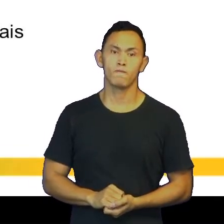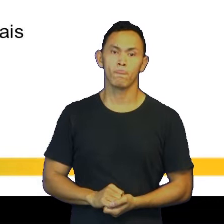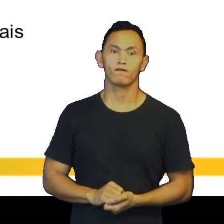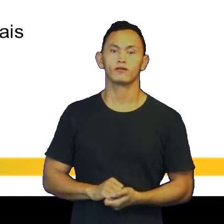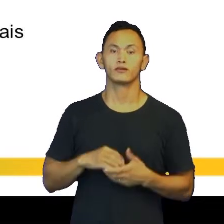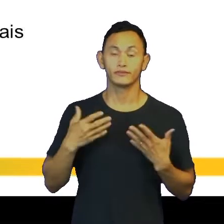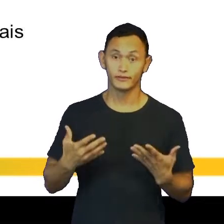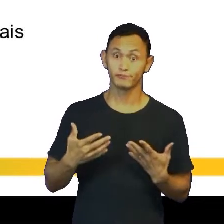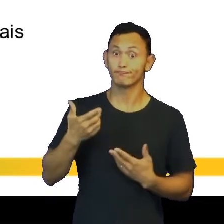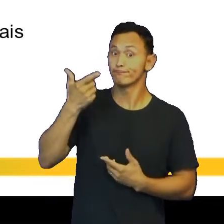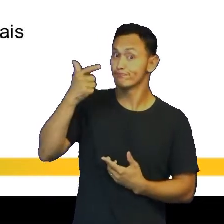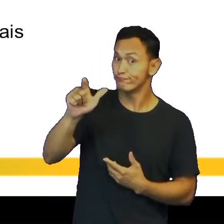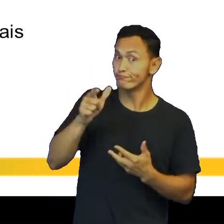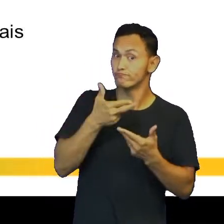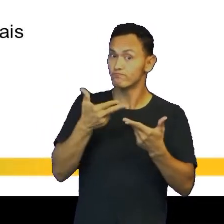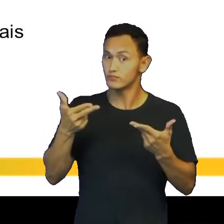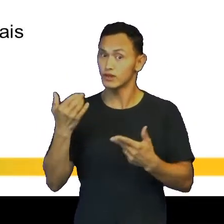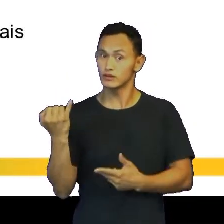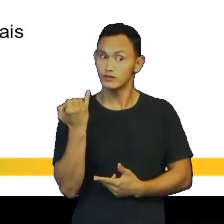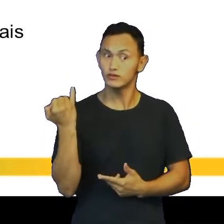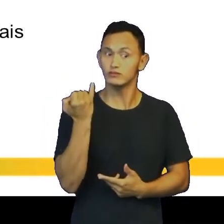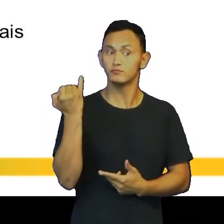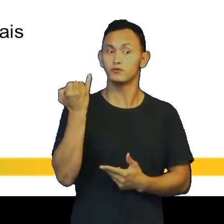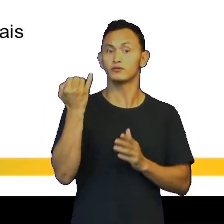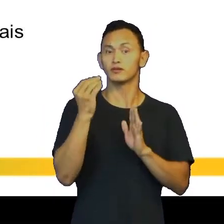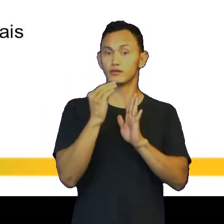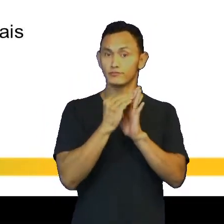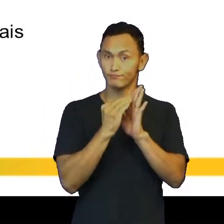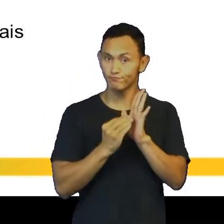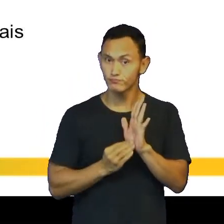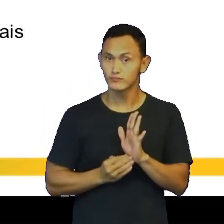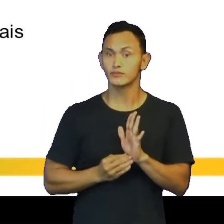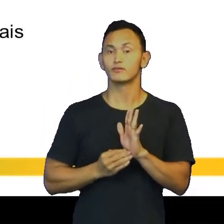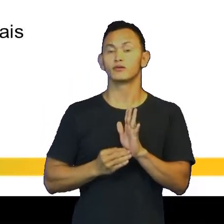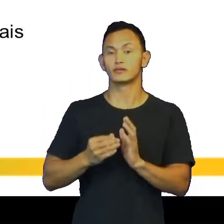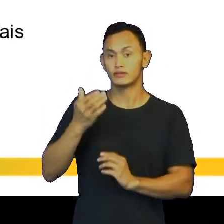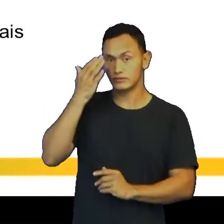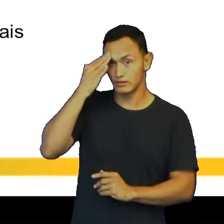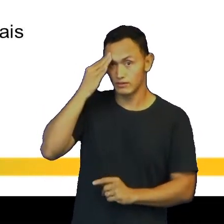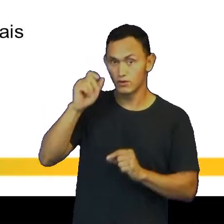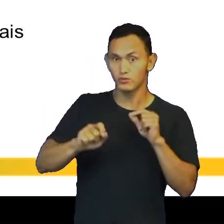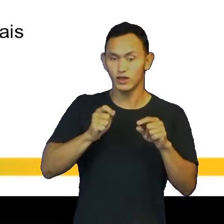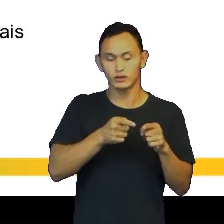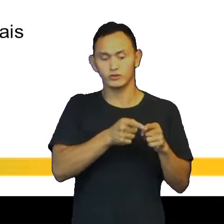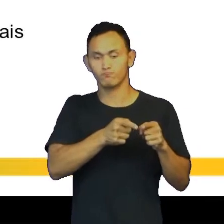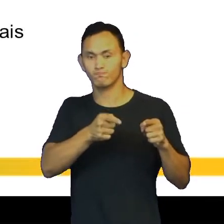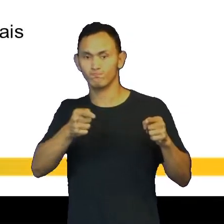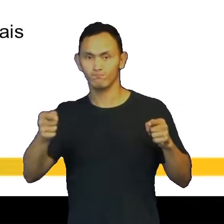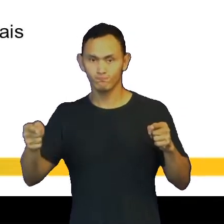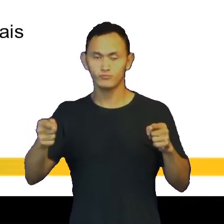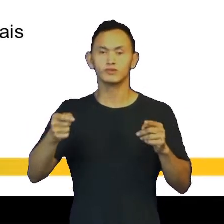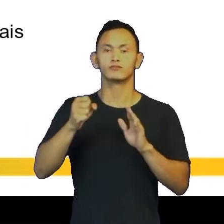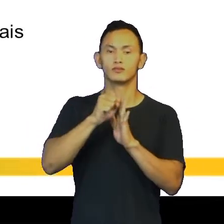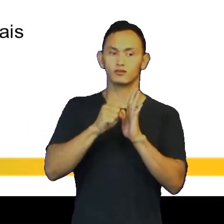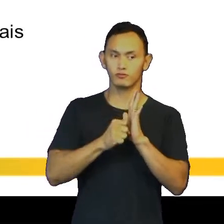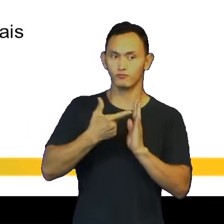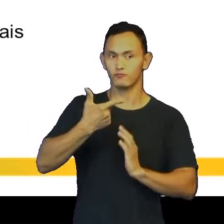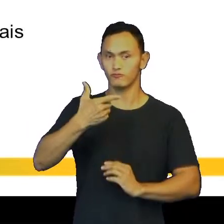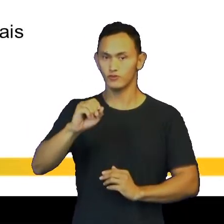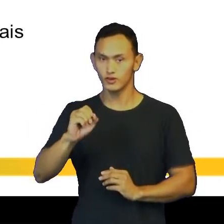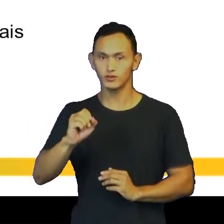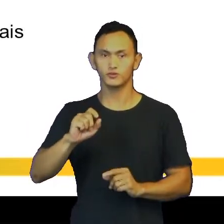outro Fato né determinante aí para a gente entender Esse período aí do século 20